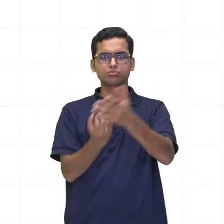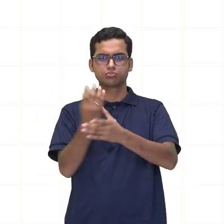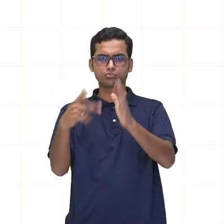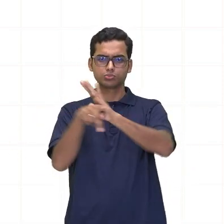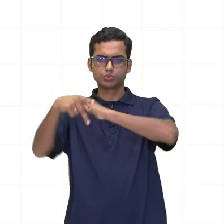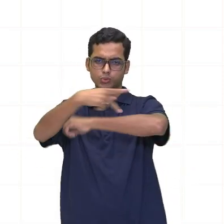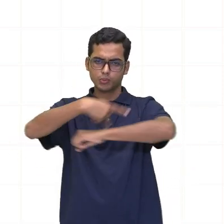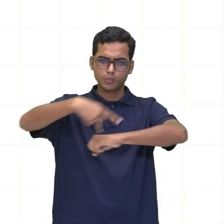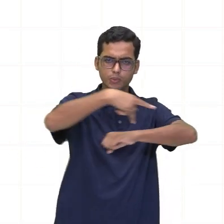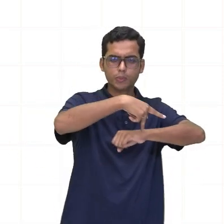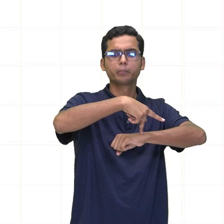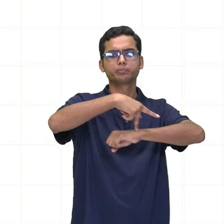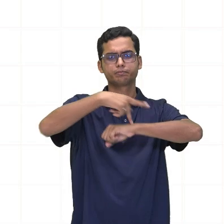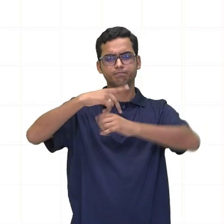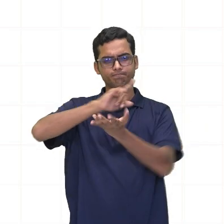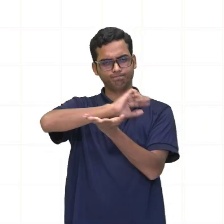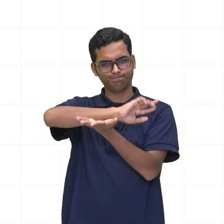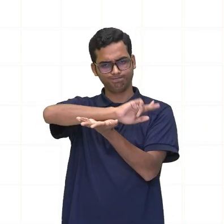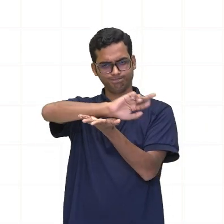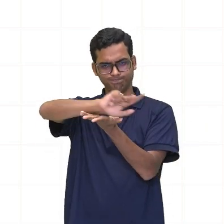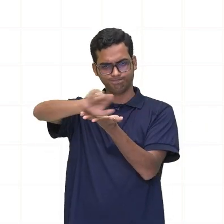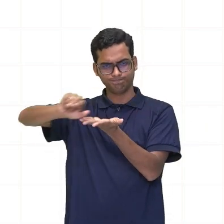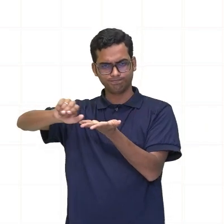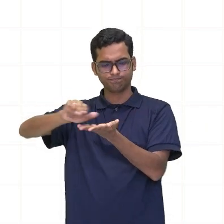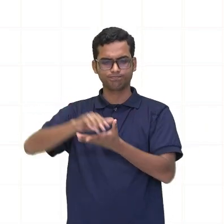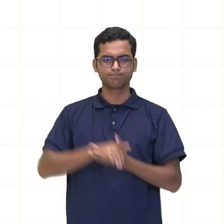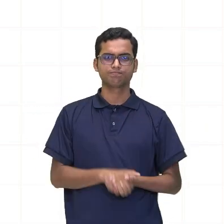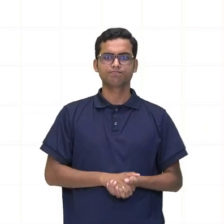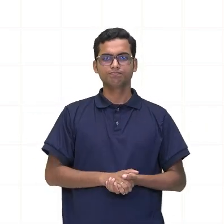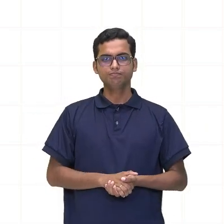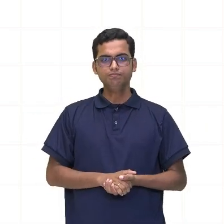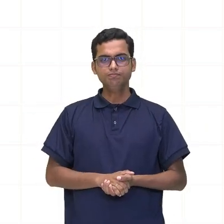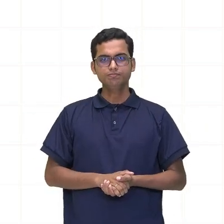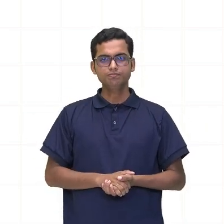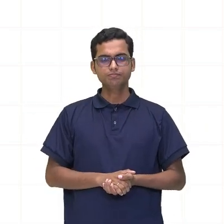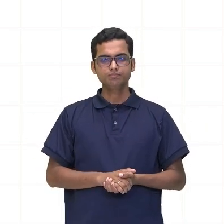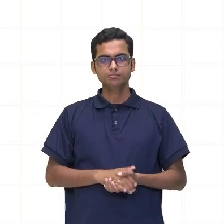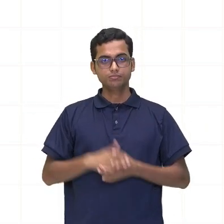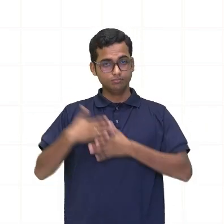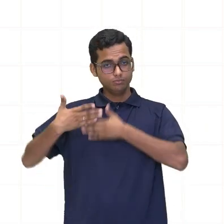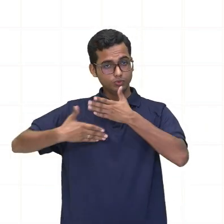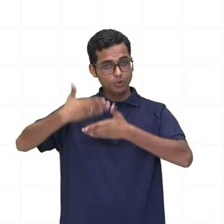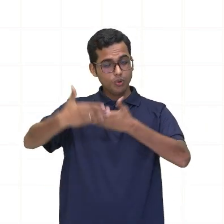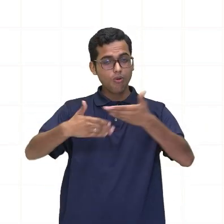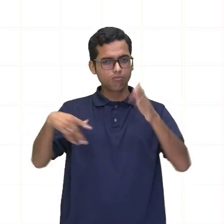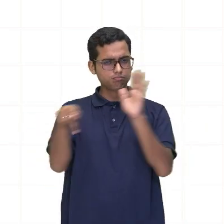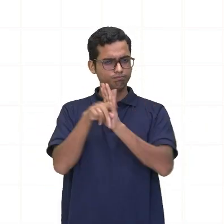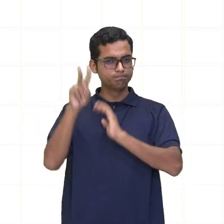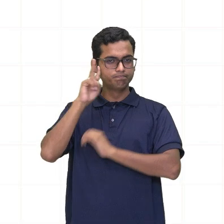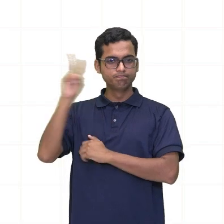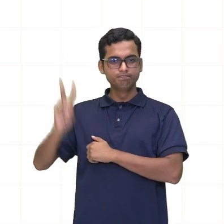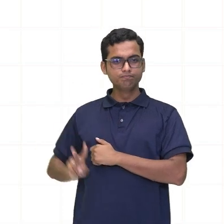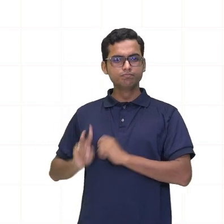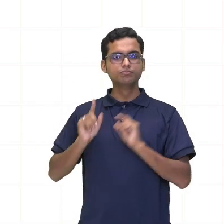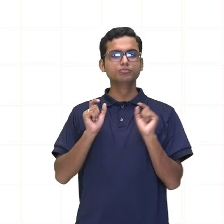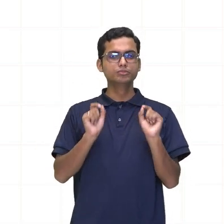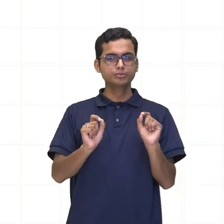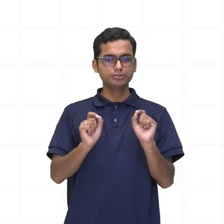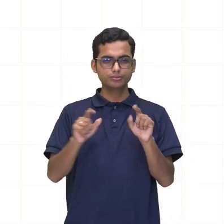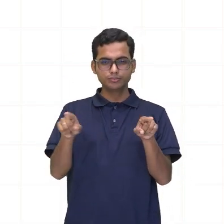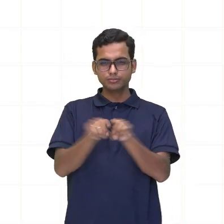partir do processo de formação de nações. Esse processo histórico, ele envolveu